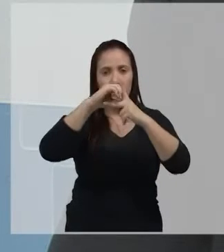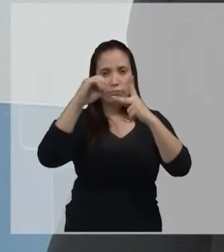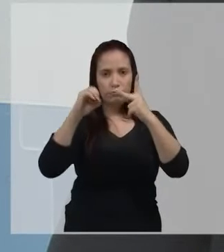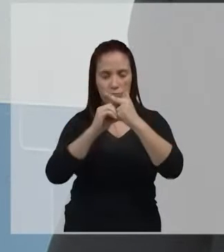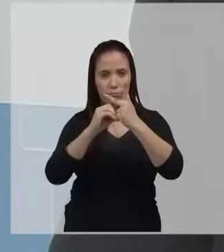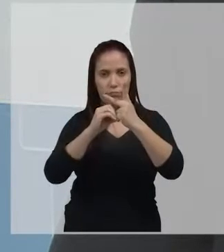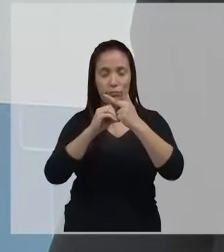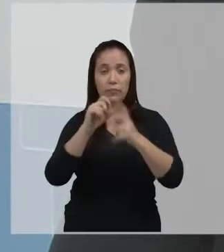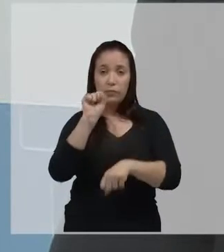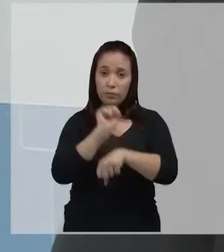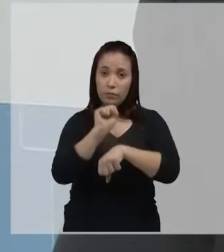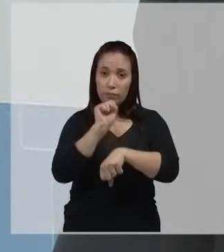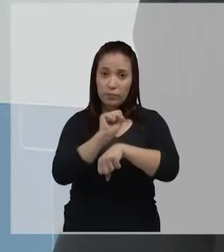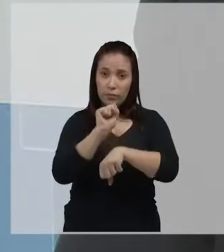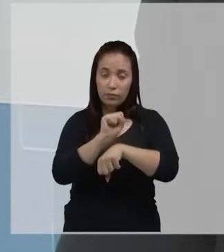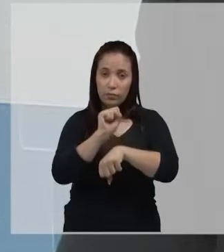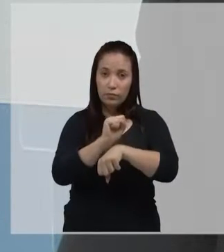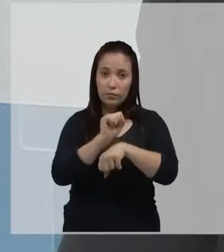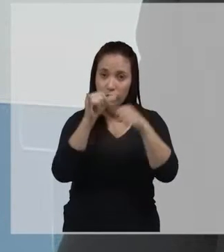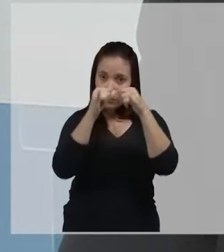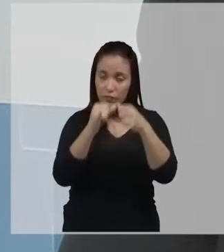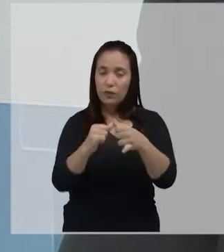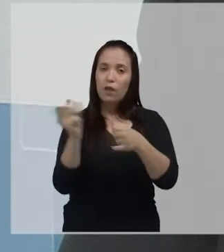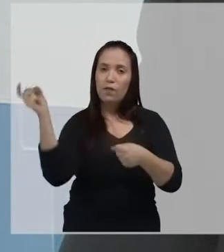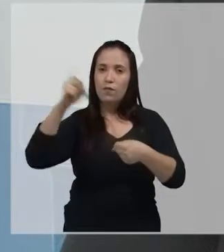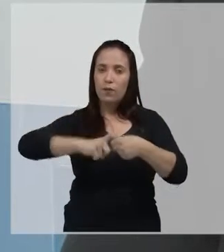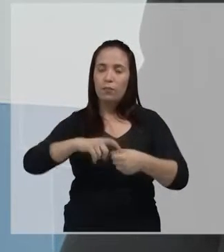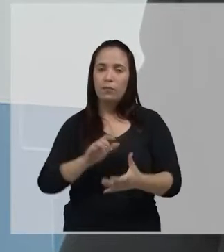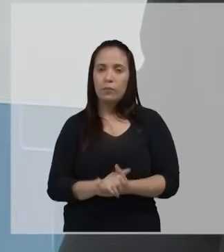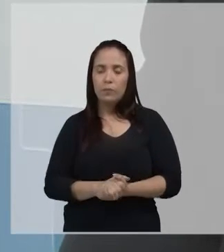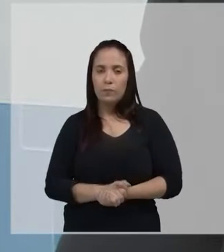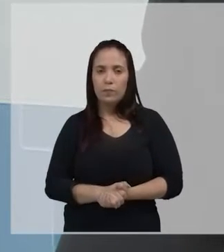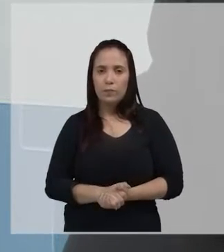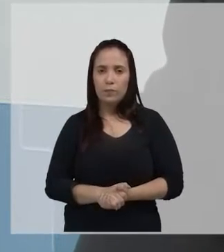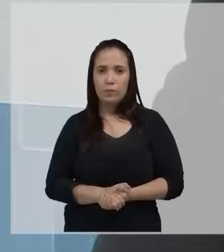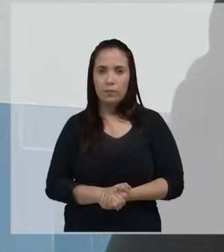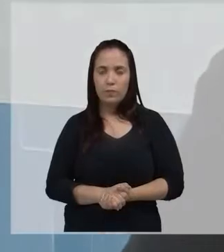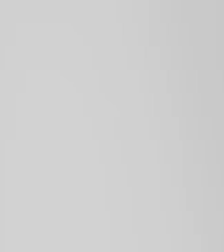Ordem. Não sai daí não, a gente volta a um instante só.